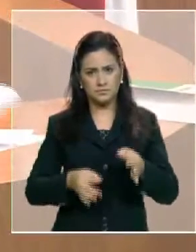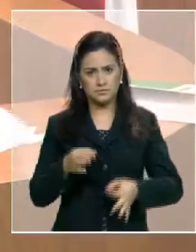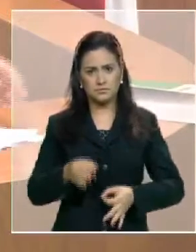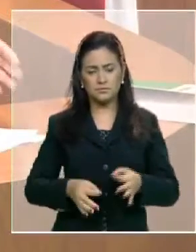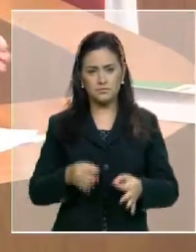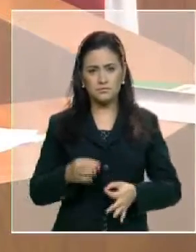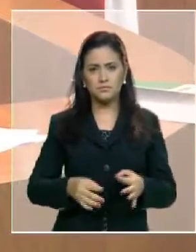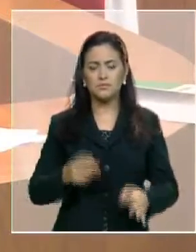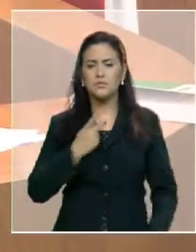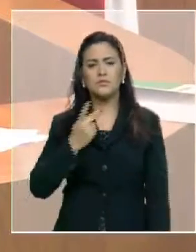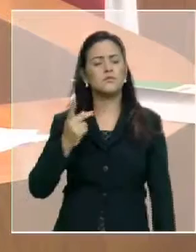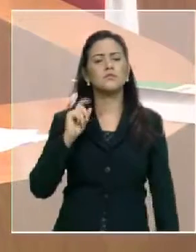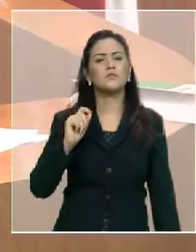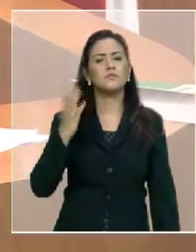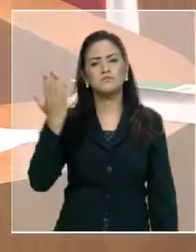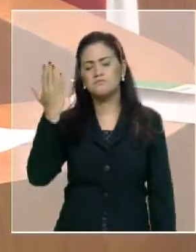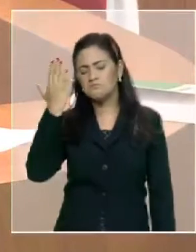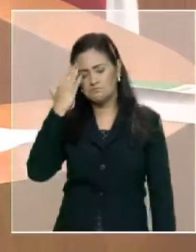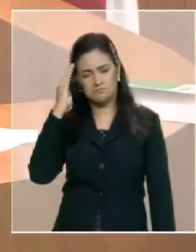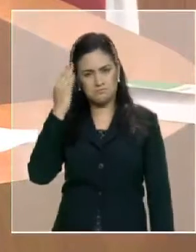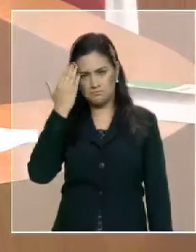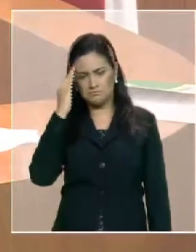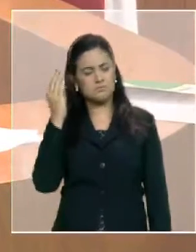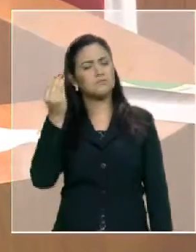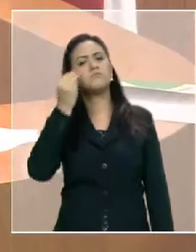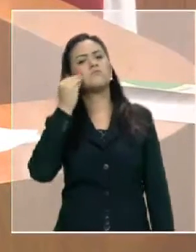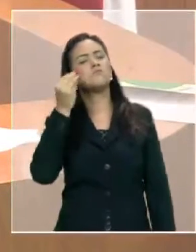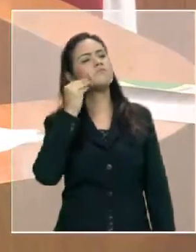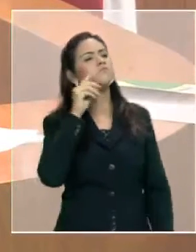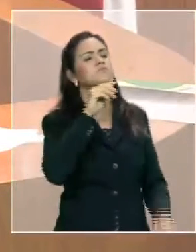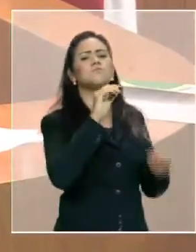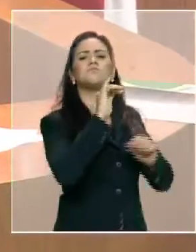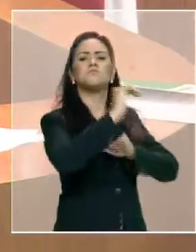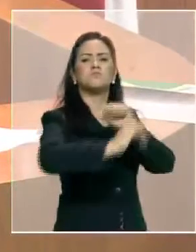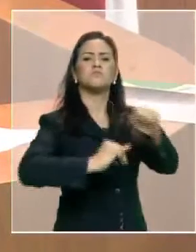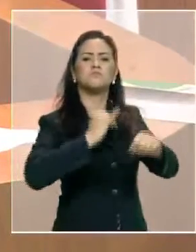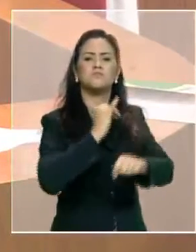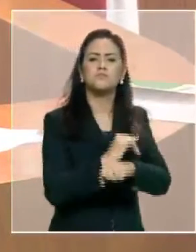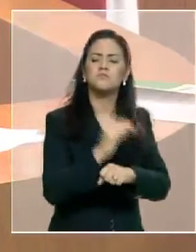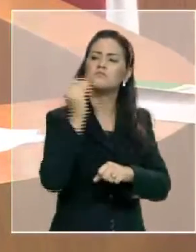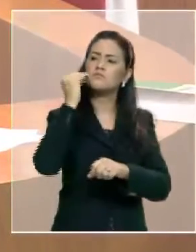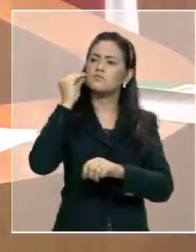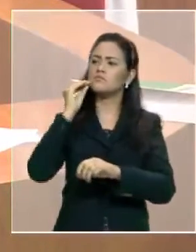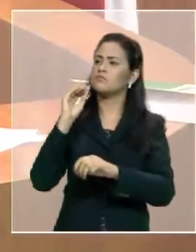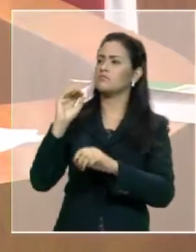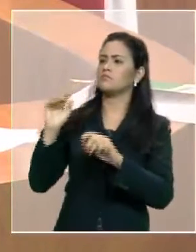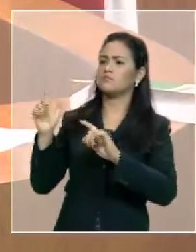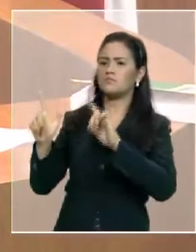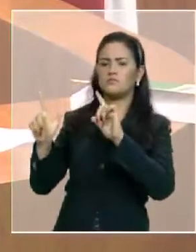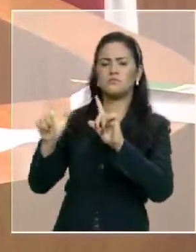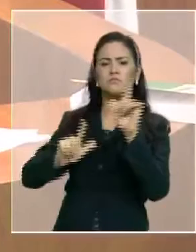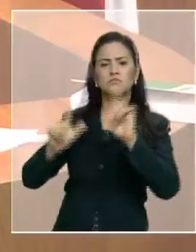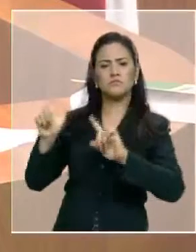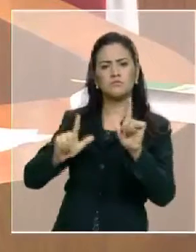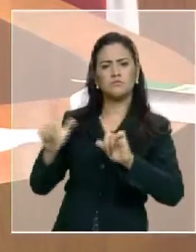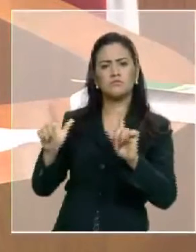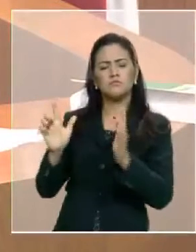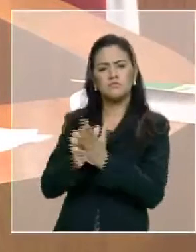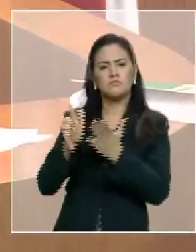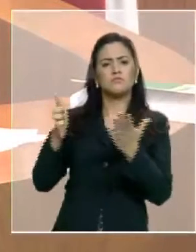entende, ao ver em blogs, ao ver nos jornais de grande circulação, deputados aqui na tribuna